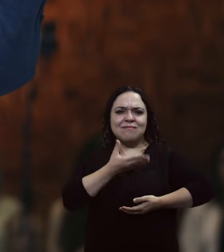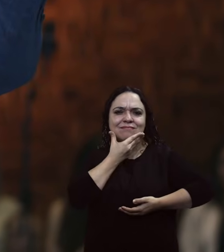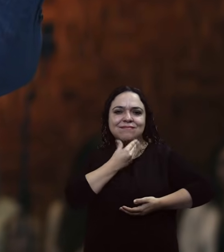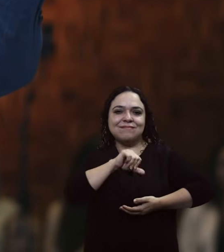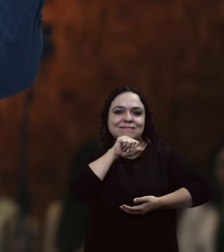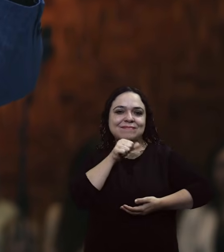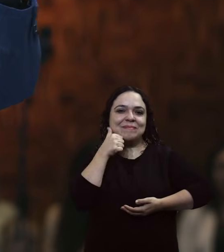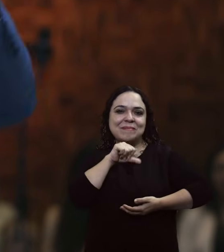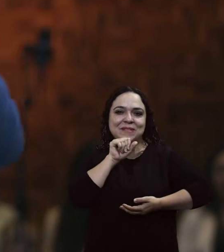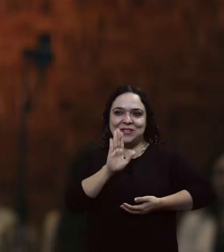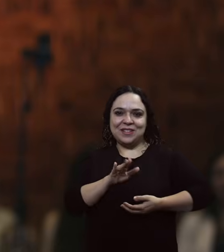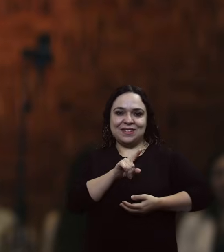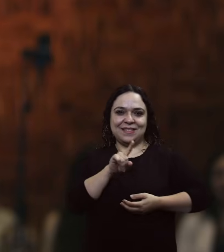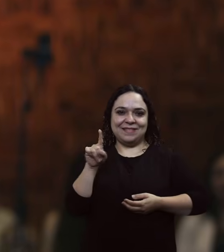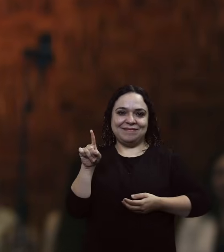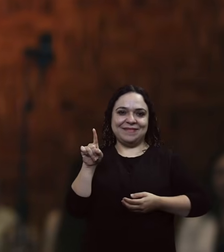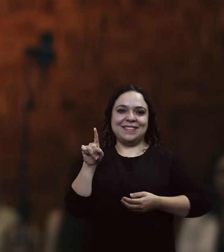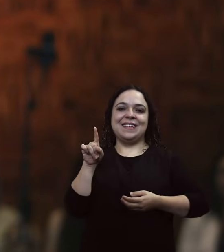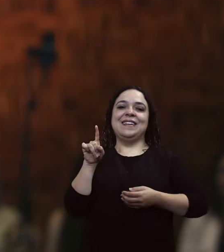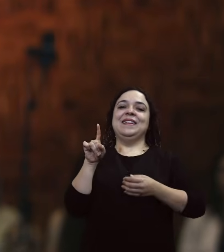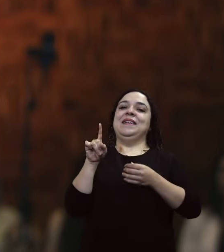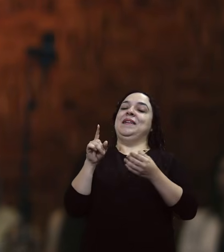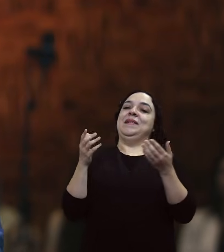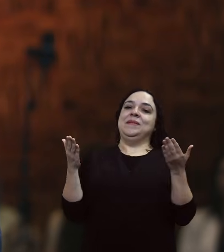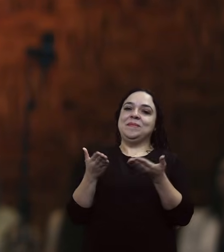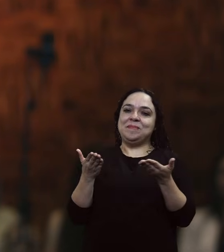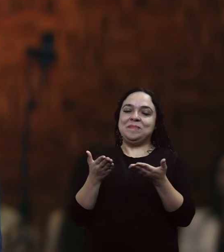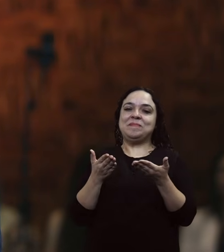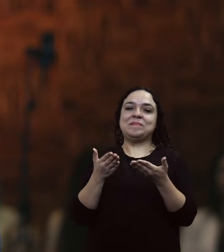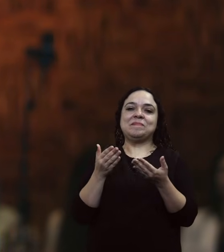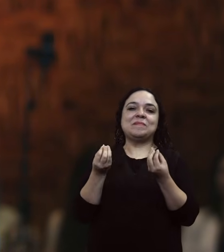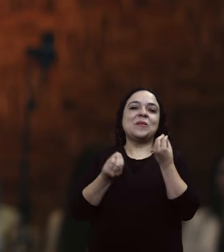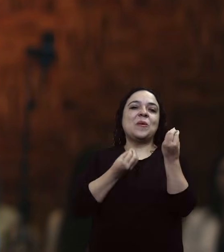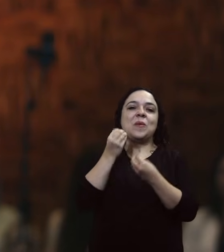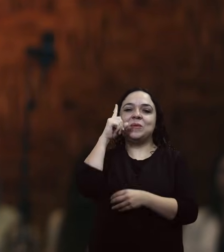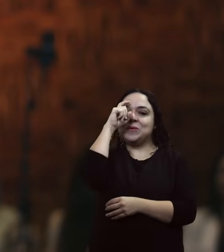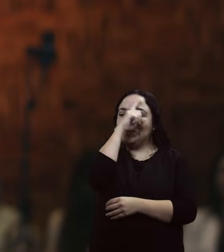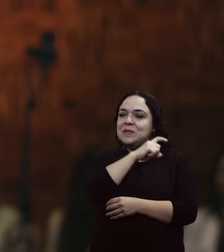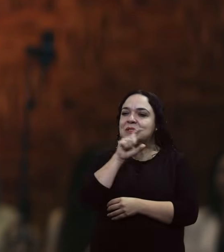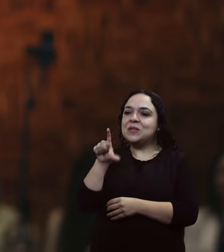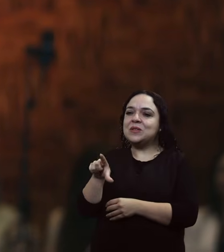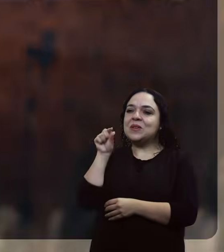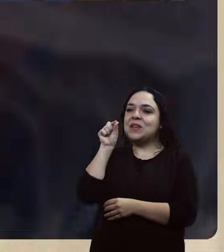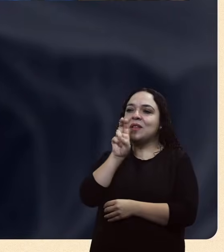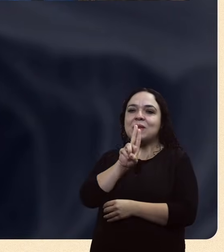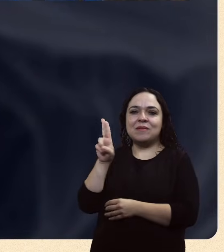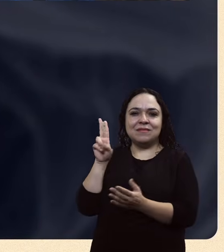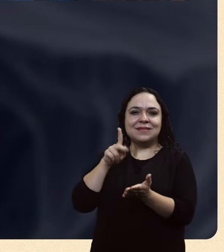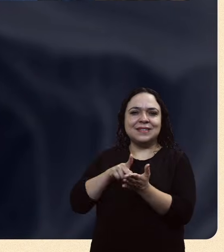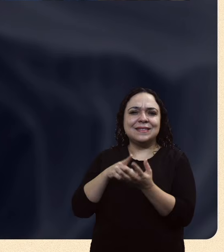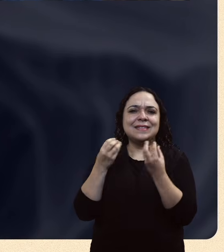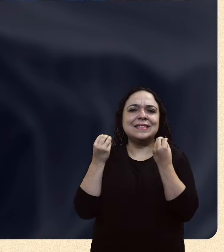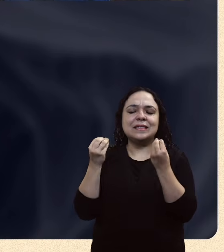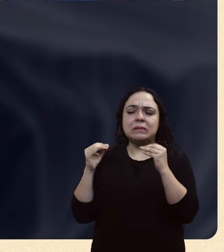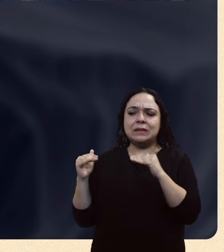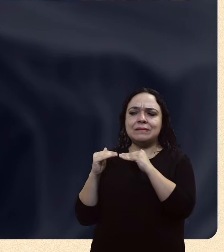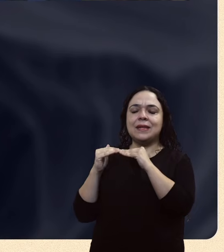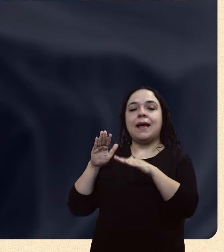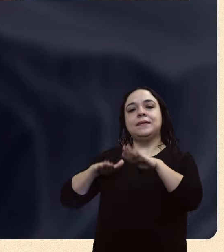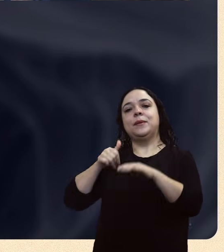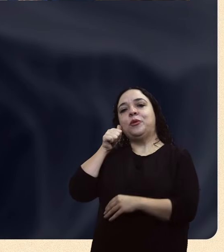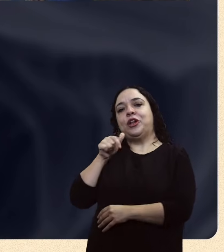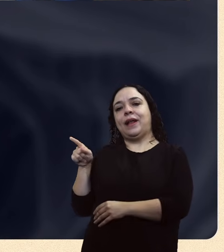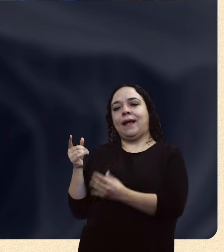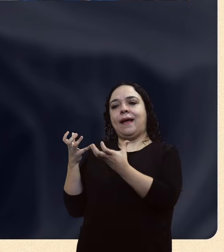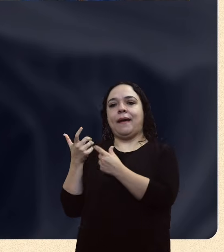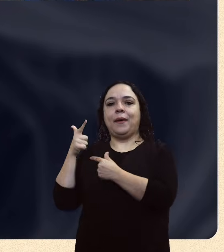mão. É difícil escolher nome, não é verdade? E é mais difícil chegar no consenso, porque às vezes a mulher quer um